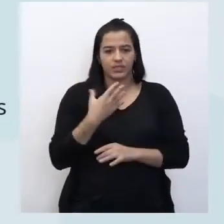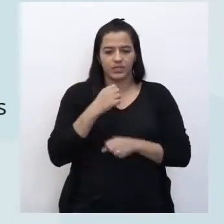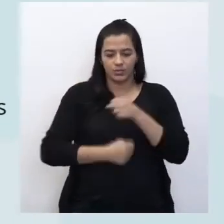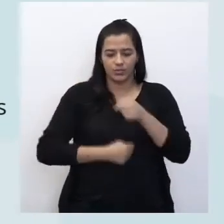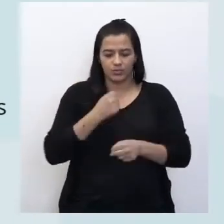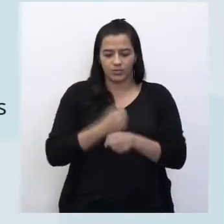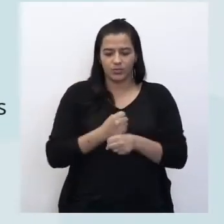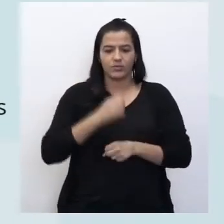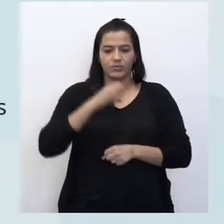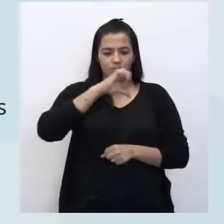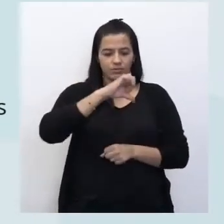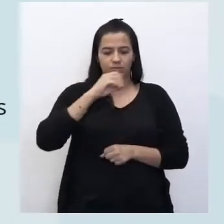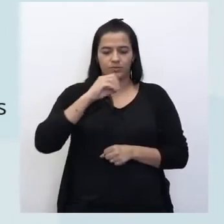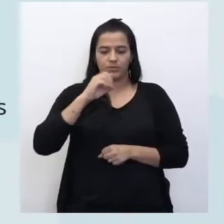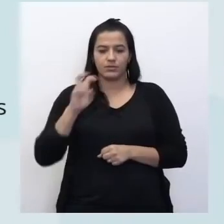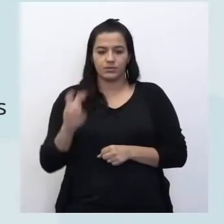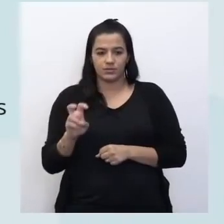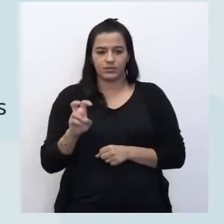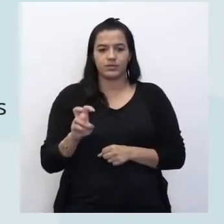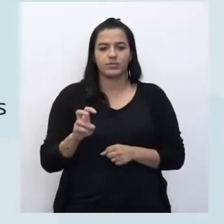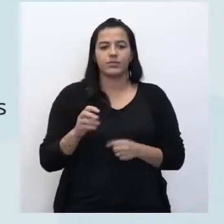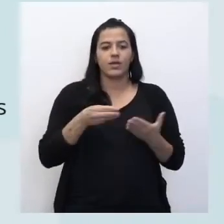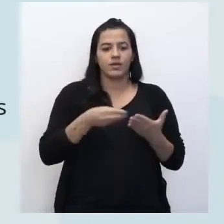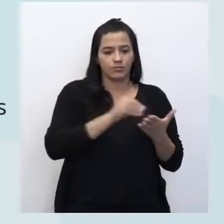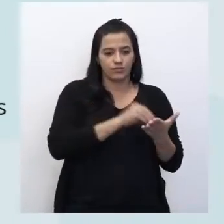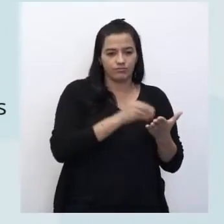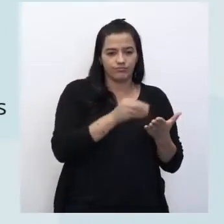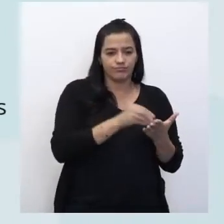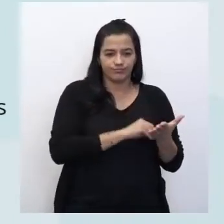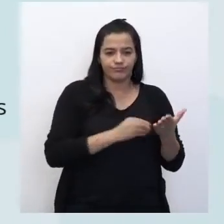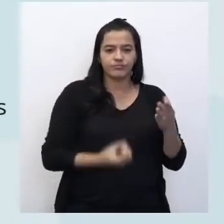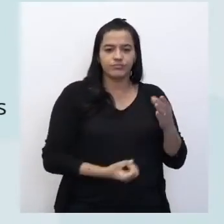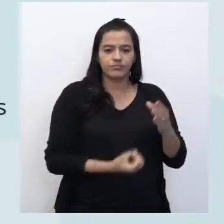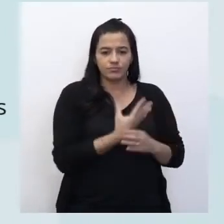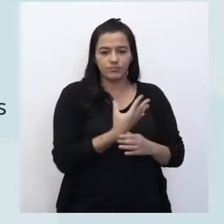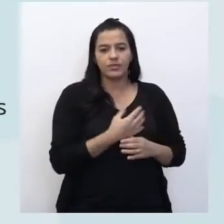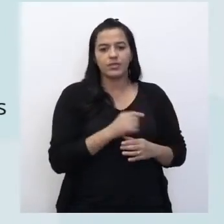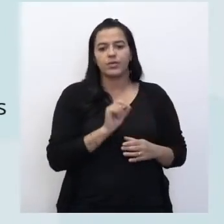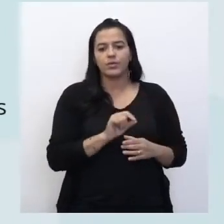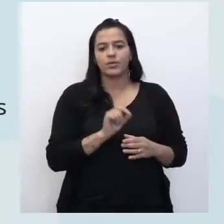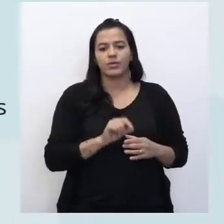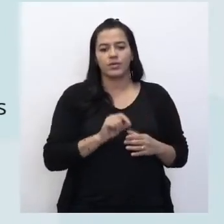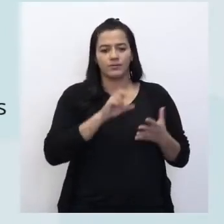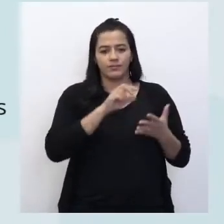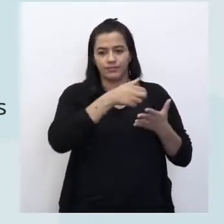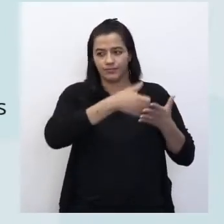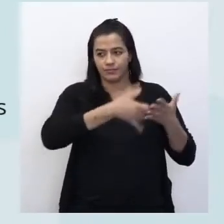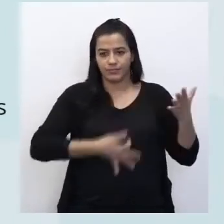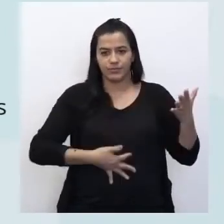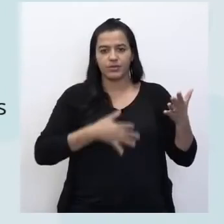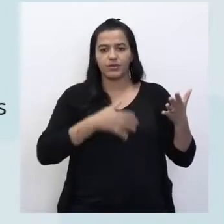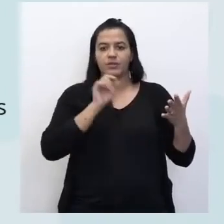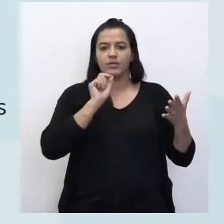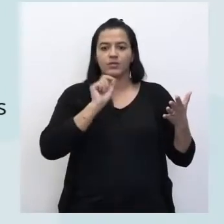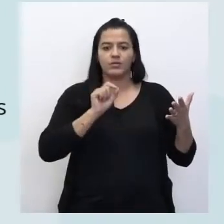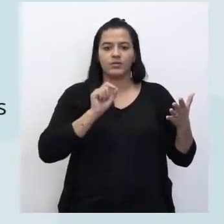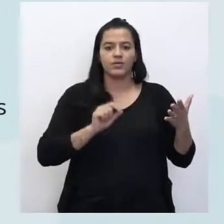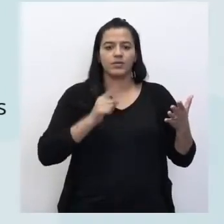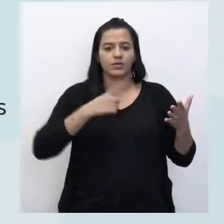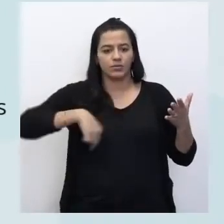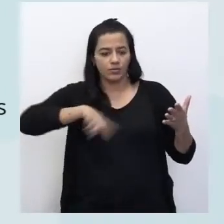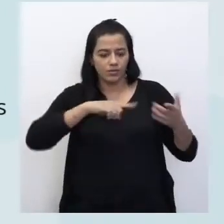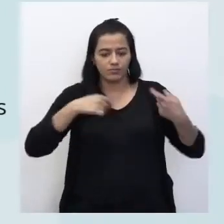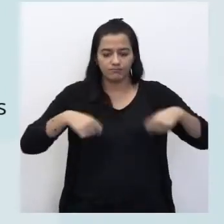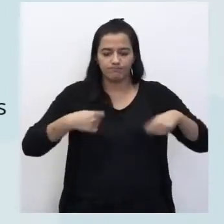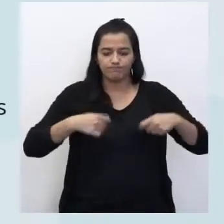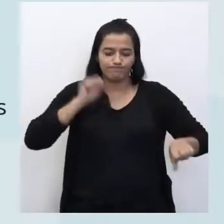se chama Males de Origem. E nessa obra o Manuel Bonfim diz o seguinte: a gente precisa parar com esse negócio